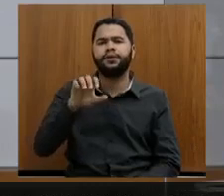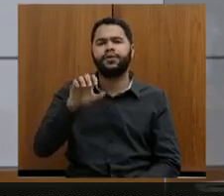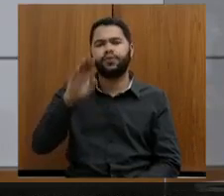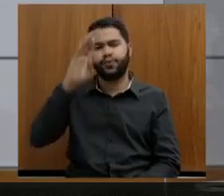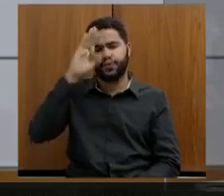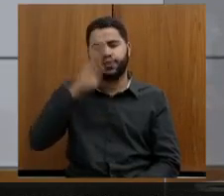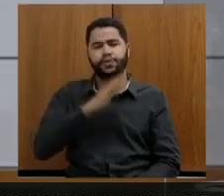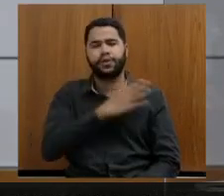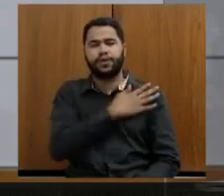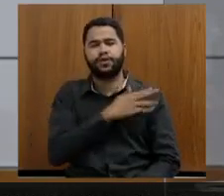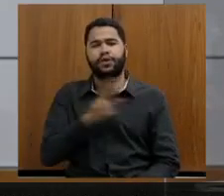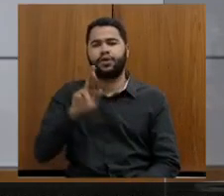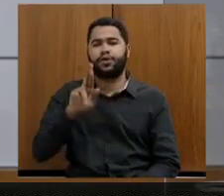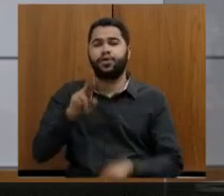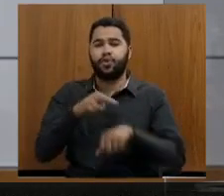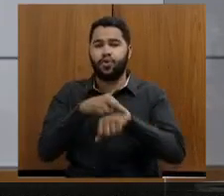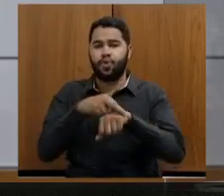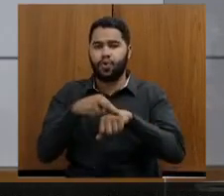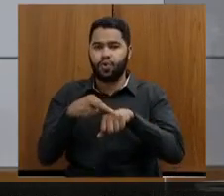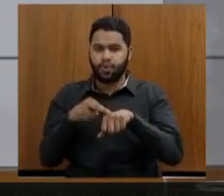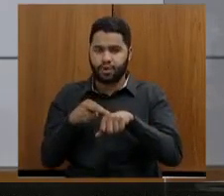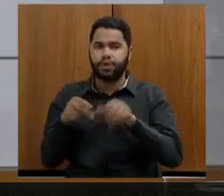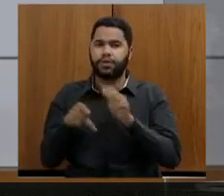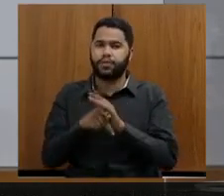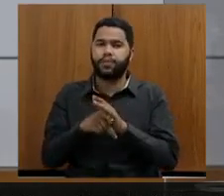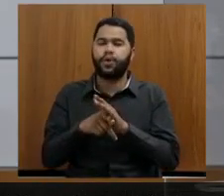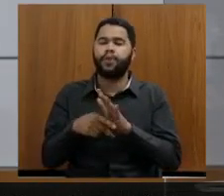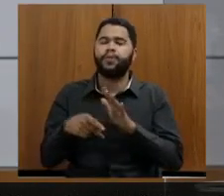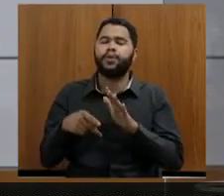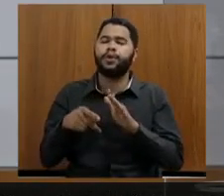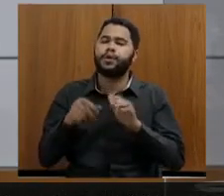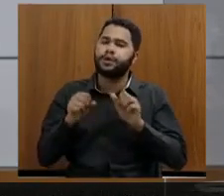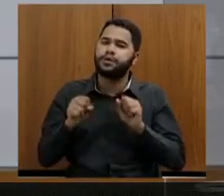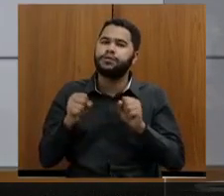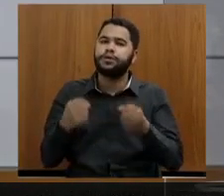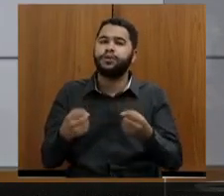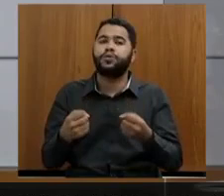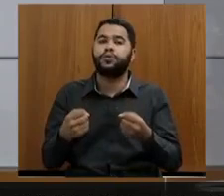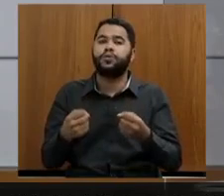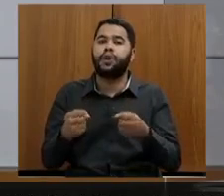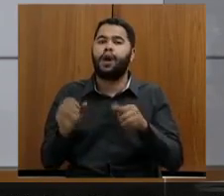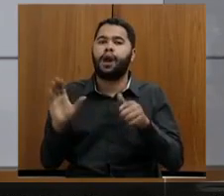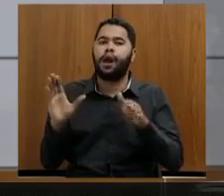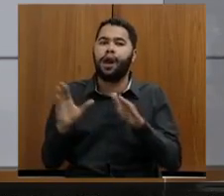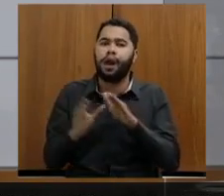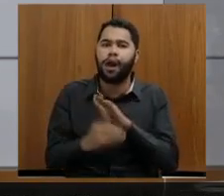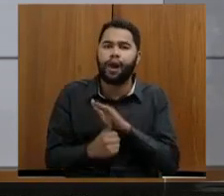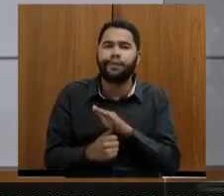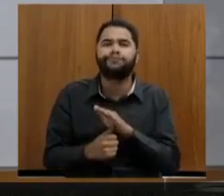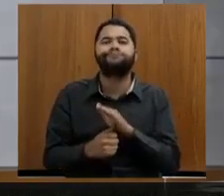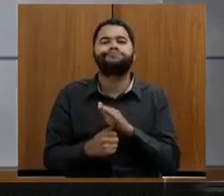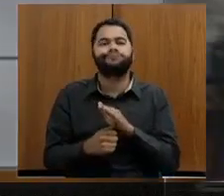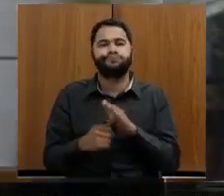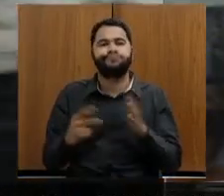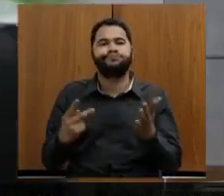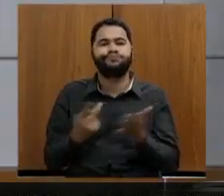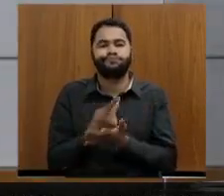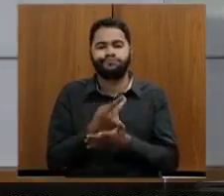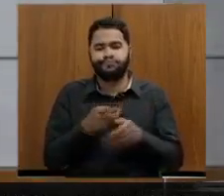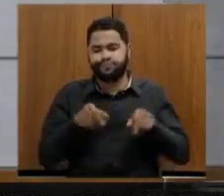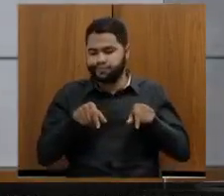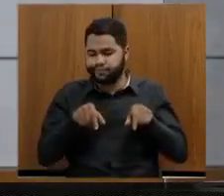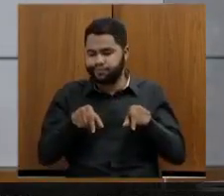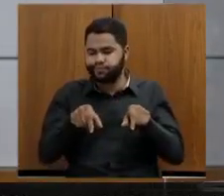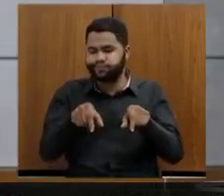e ele presidiu aqui uma uma reunião da comissão de segurança os roubos a ferro gusa na